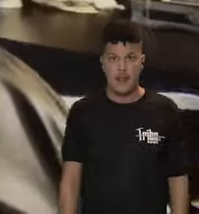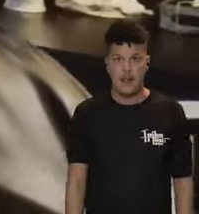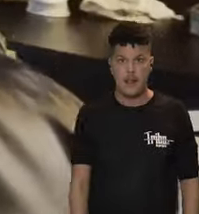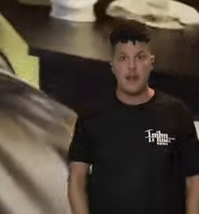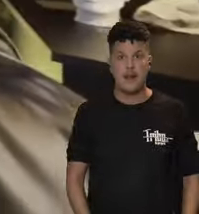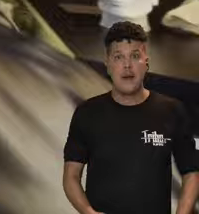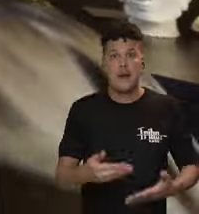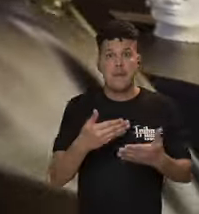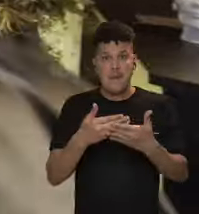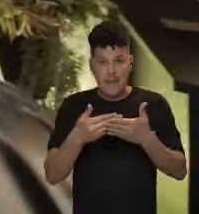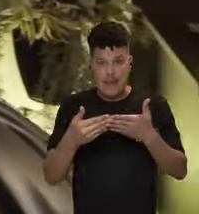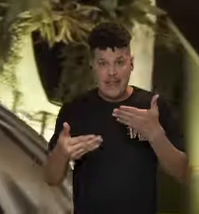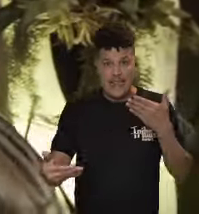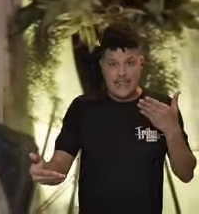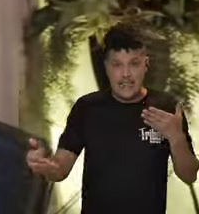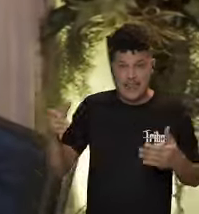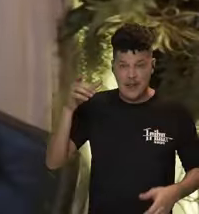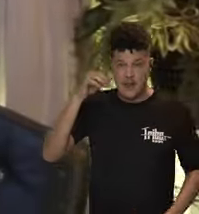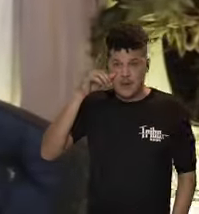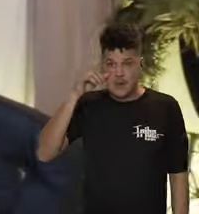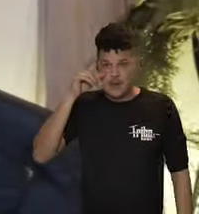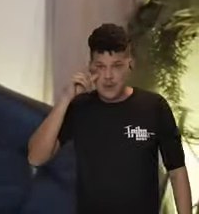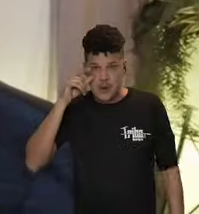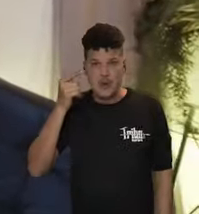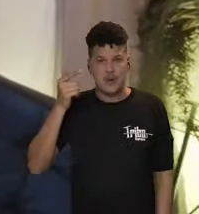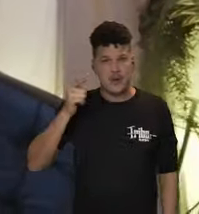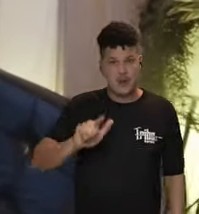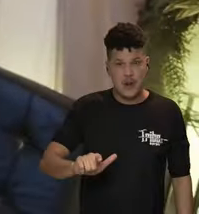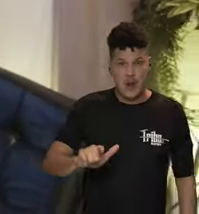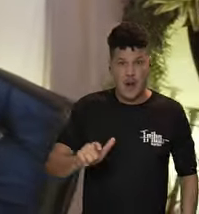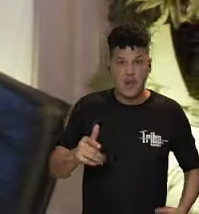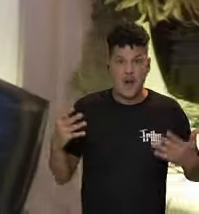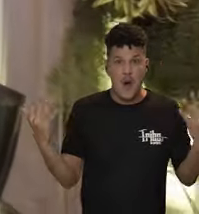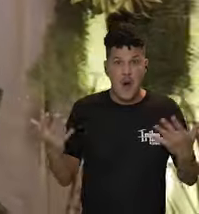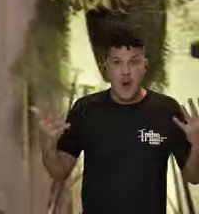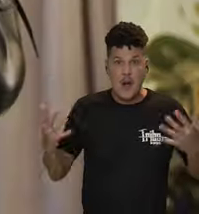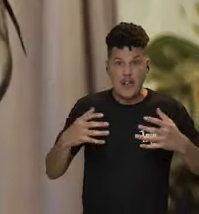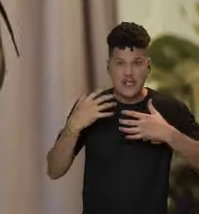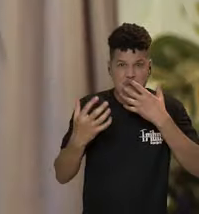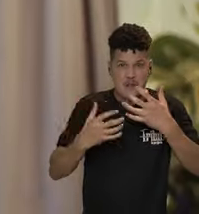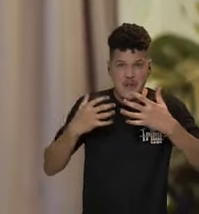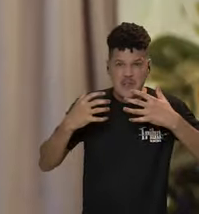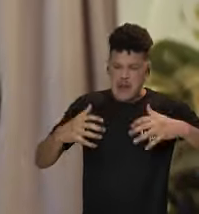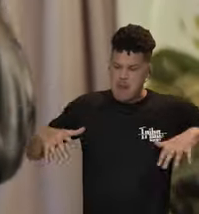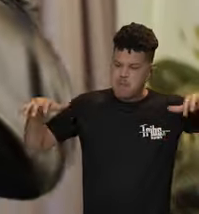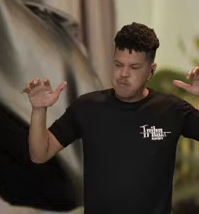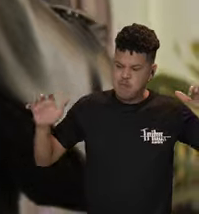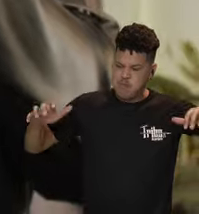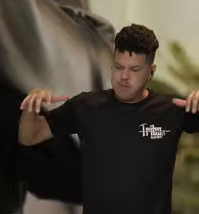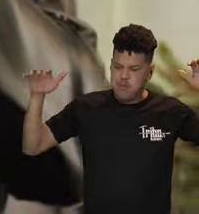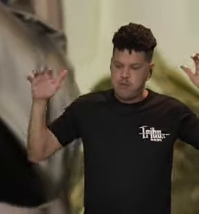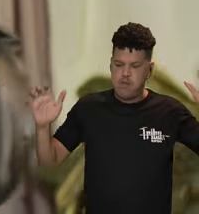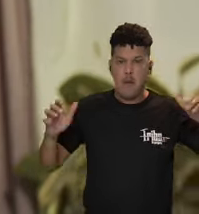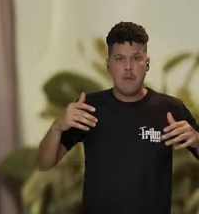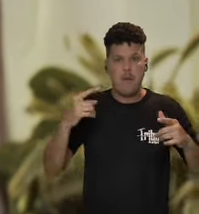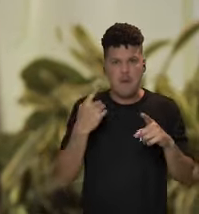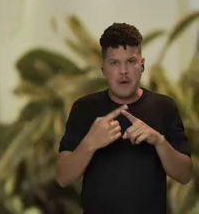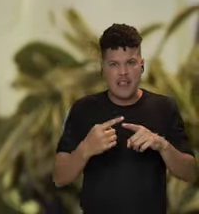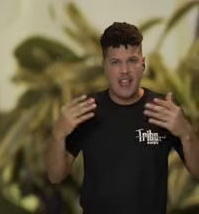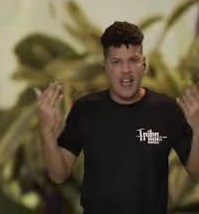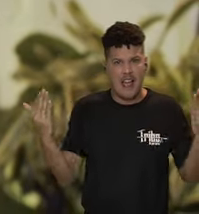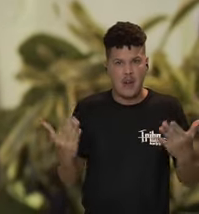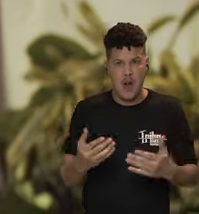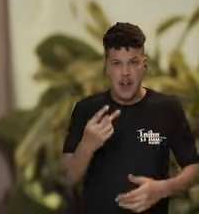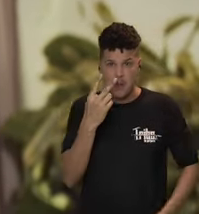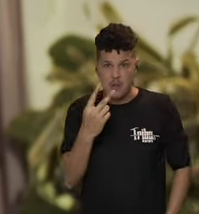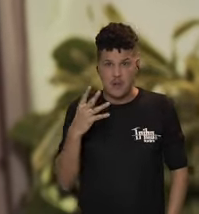perdi o sono outra vez. E hoje esses caras preta vai queimar. Porque são 2 da manhã e eu tô